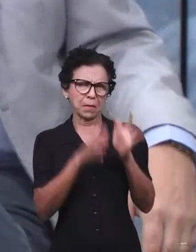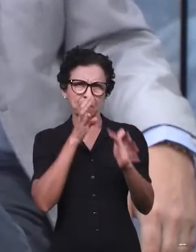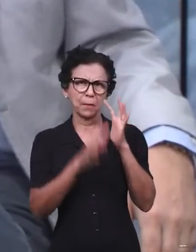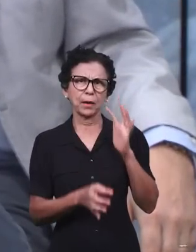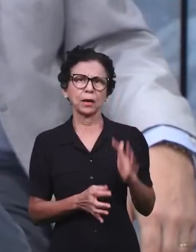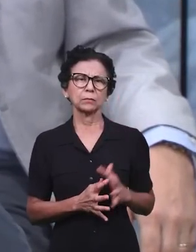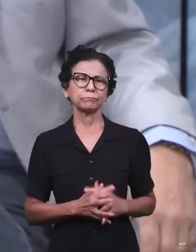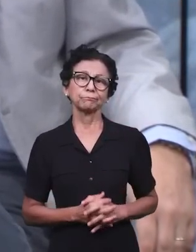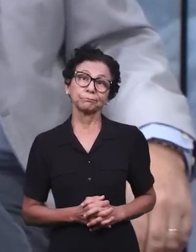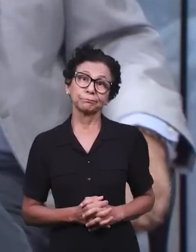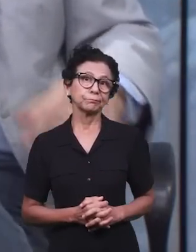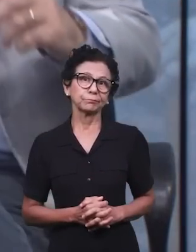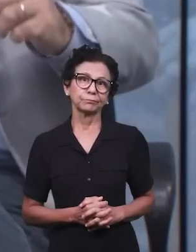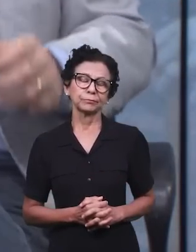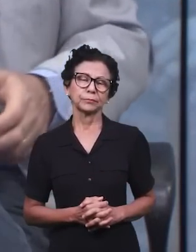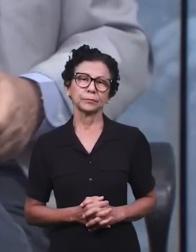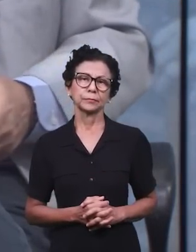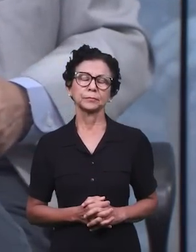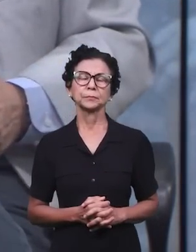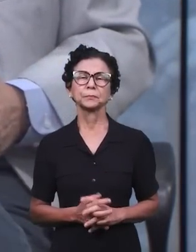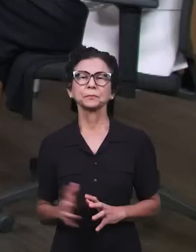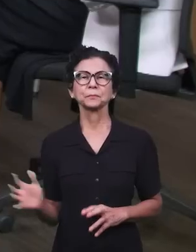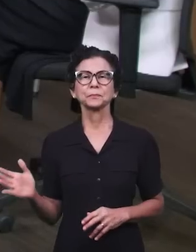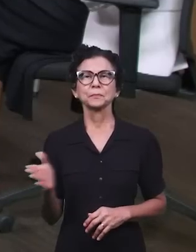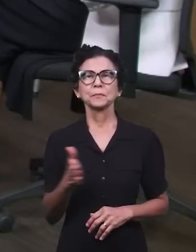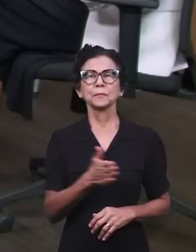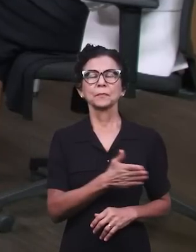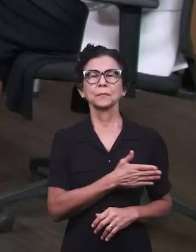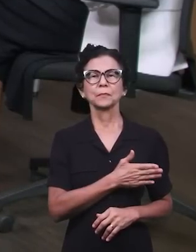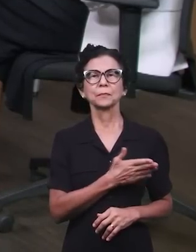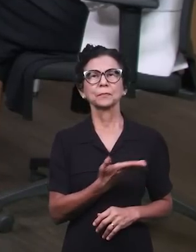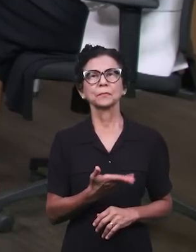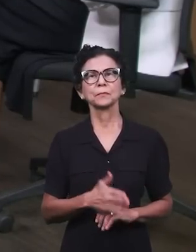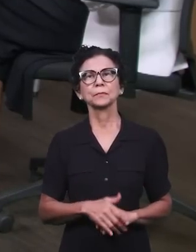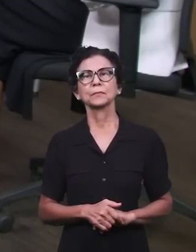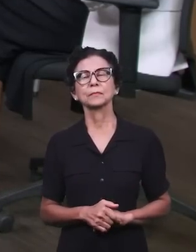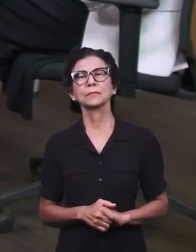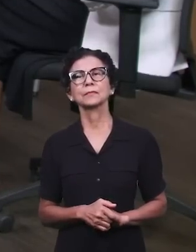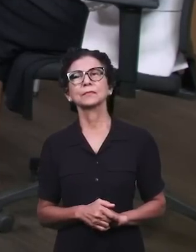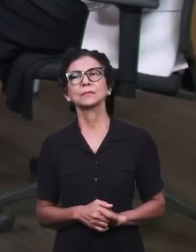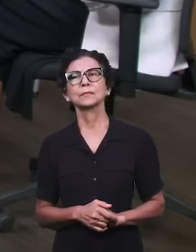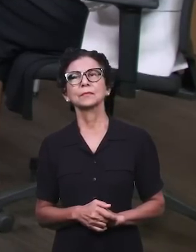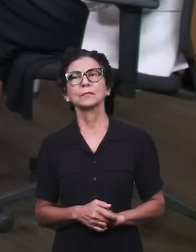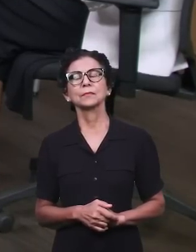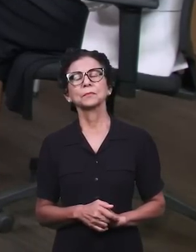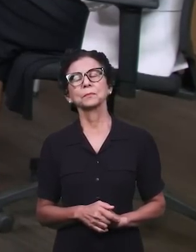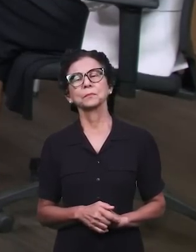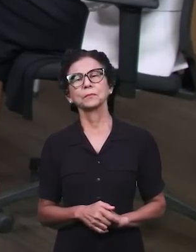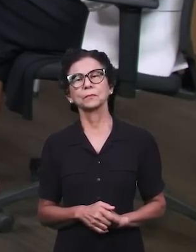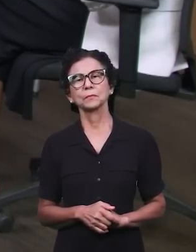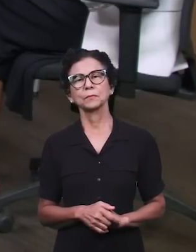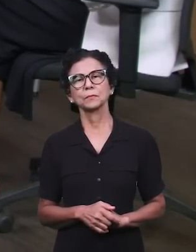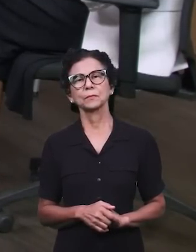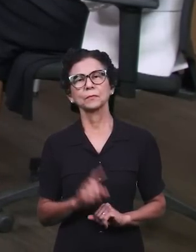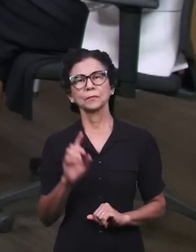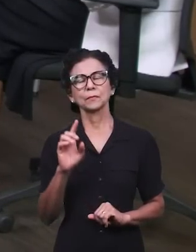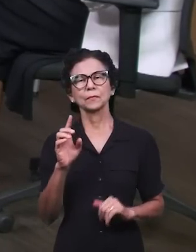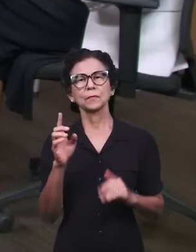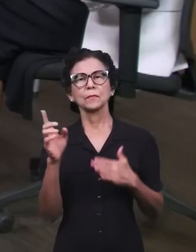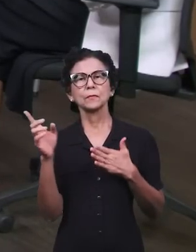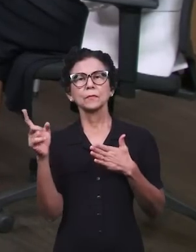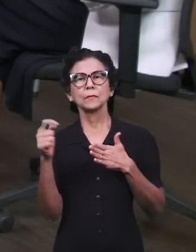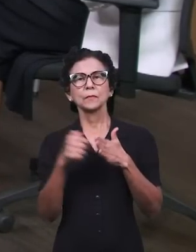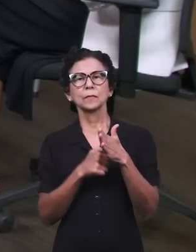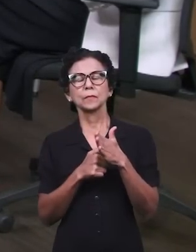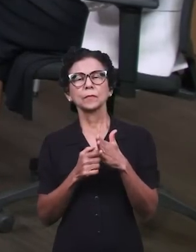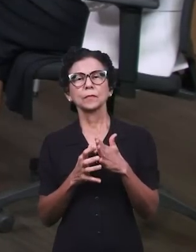para ela. Amém? Vamos lá, André, Agora tá é contigo. interessante, vai ser a próxima pergunta, né? Como o servo deve guardar